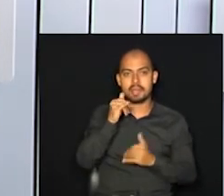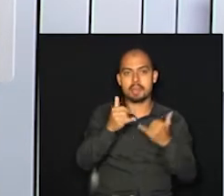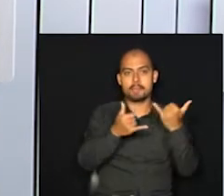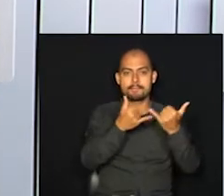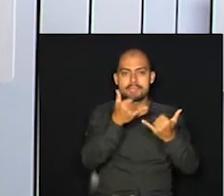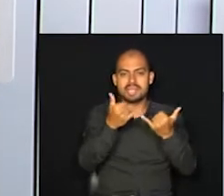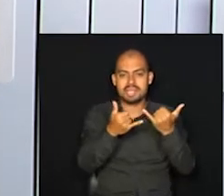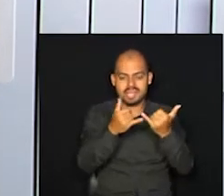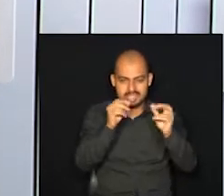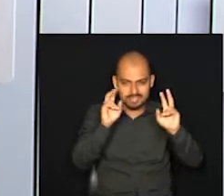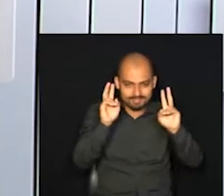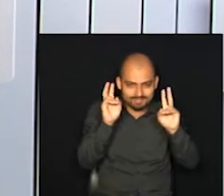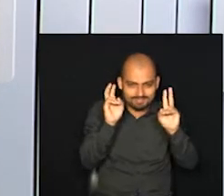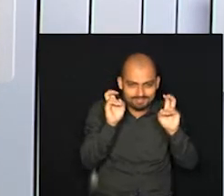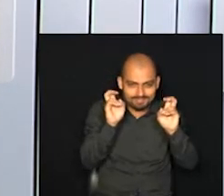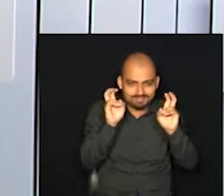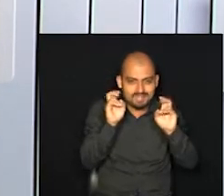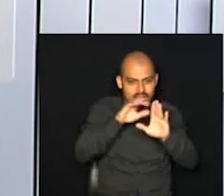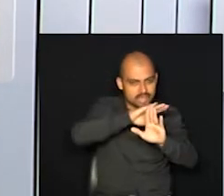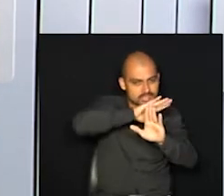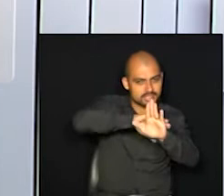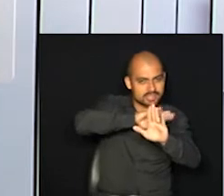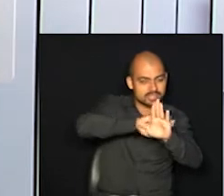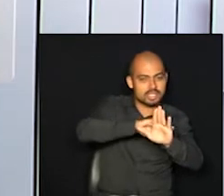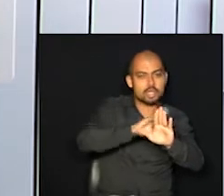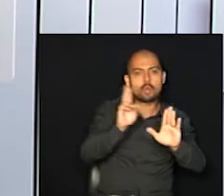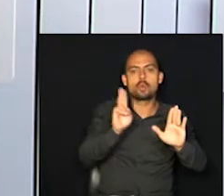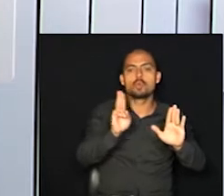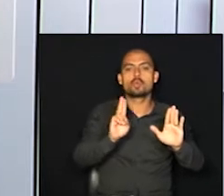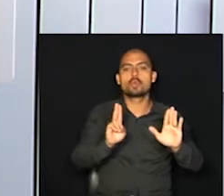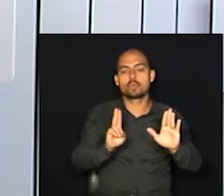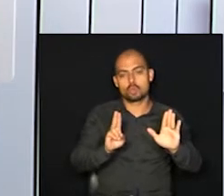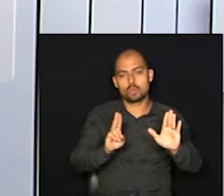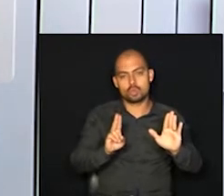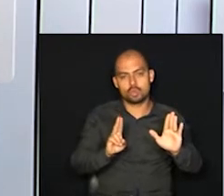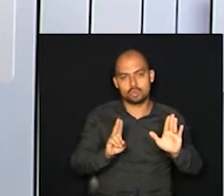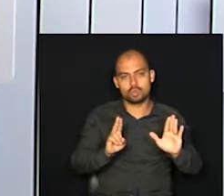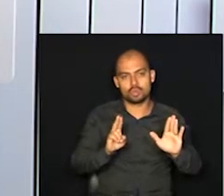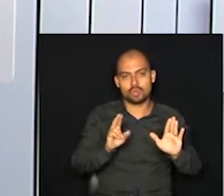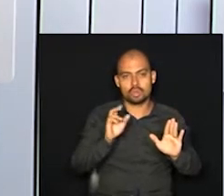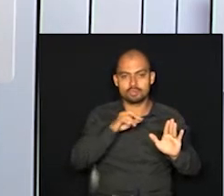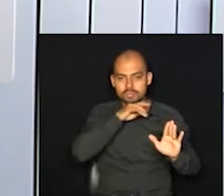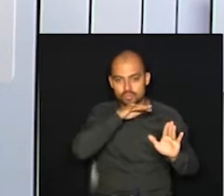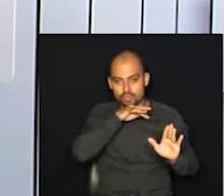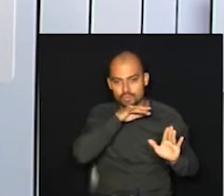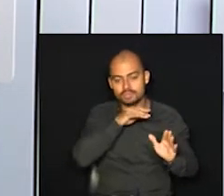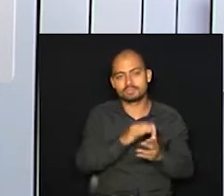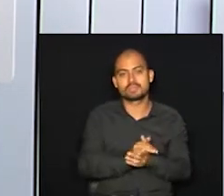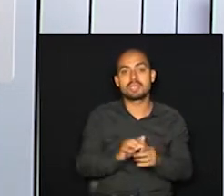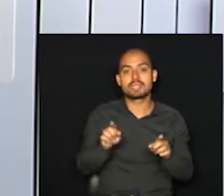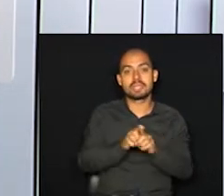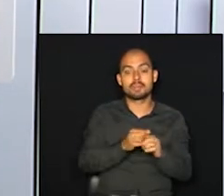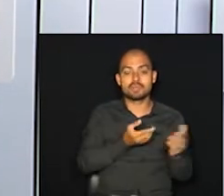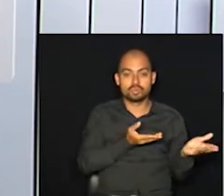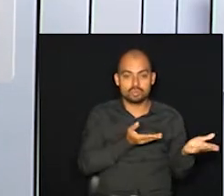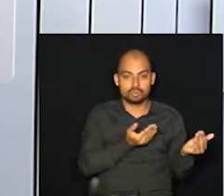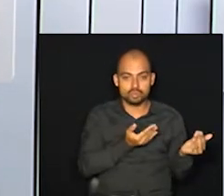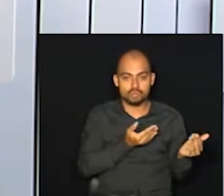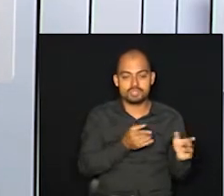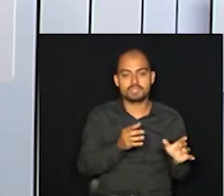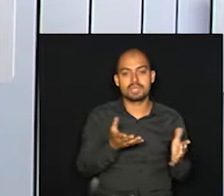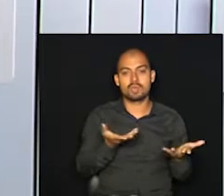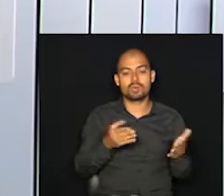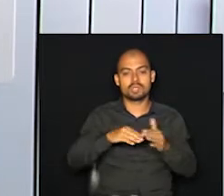as aspas, de nomes pejorativos a negros, da geração que está na adolescência agora, de se incomodar com